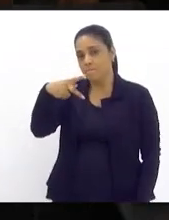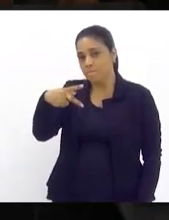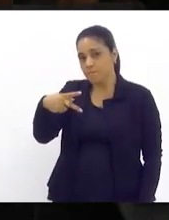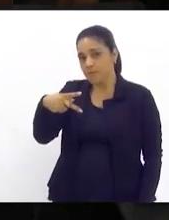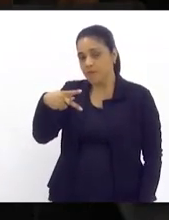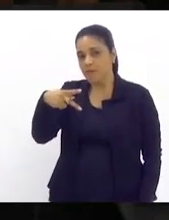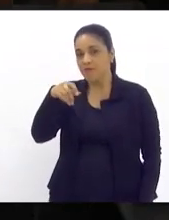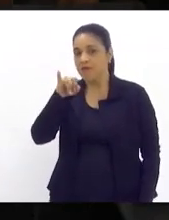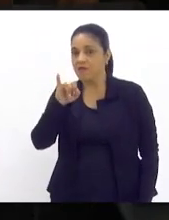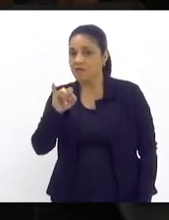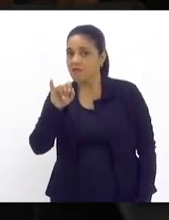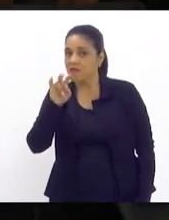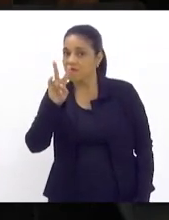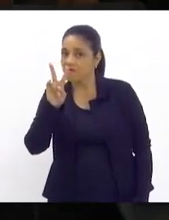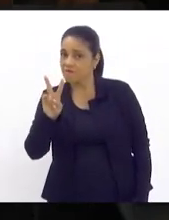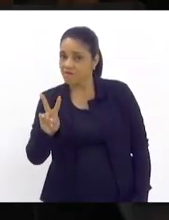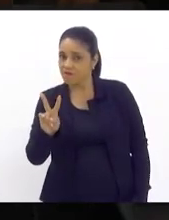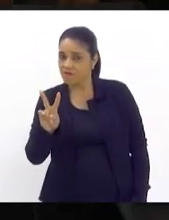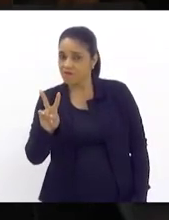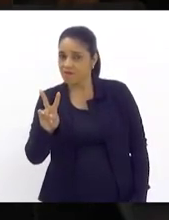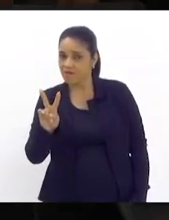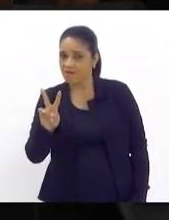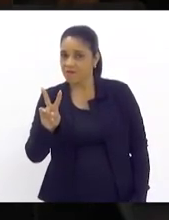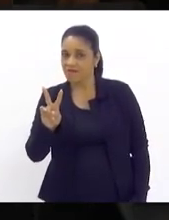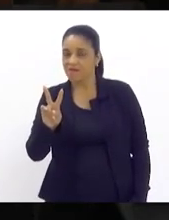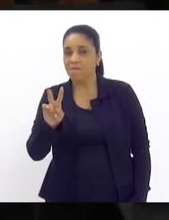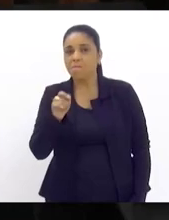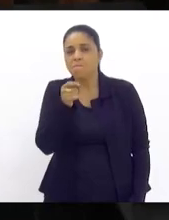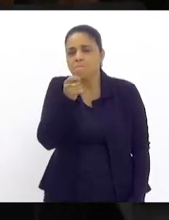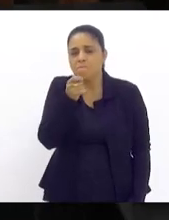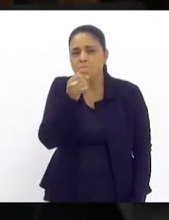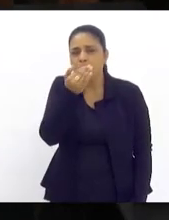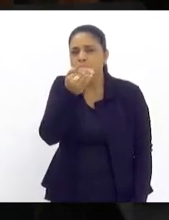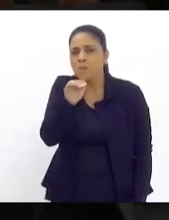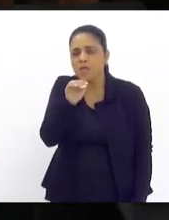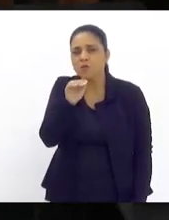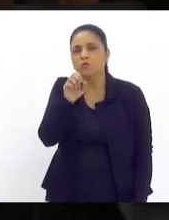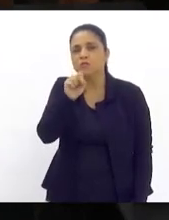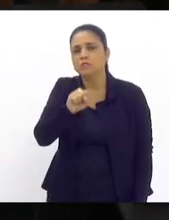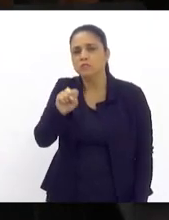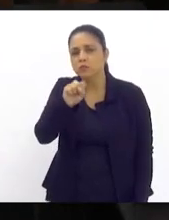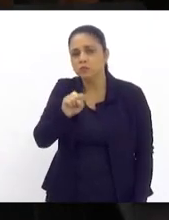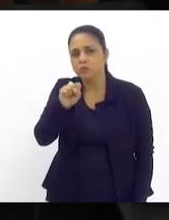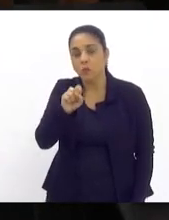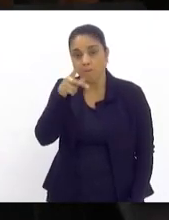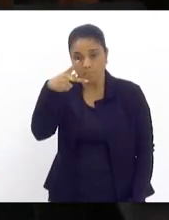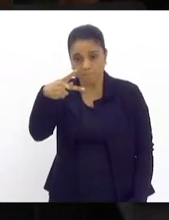P-I-E-V, igual a meio segundo. P de percepção, I de